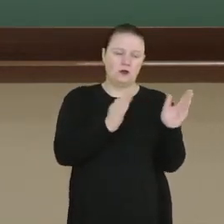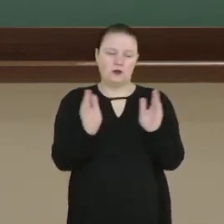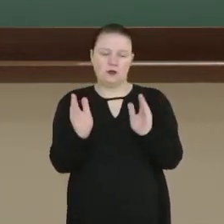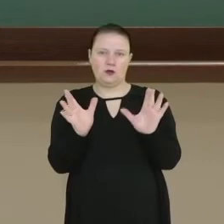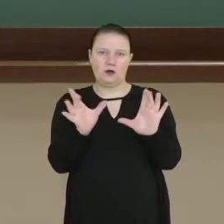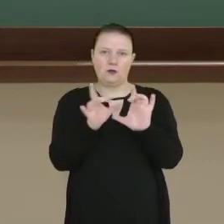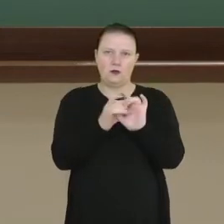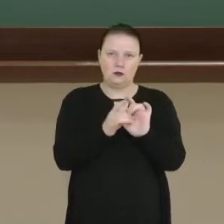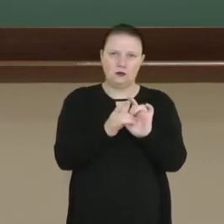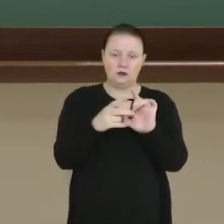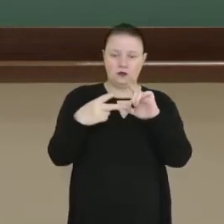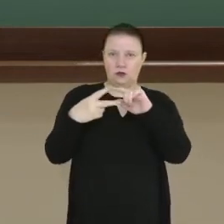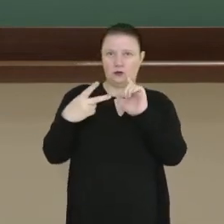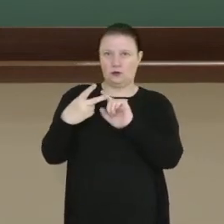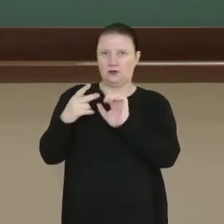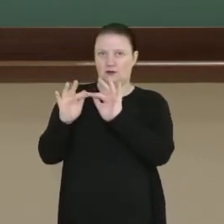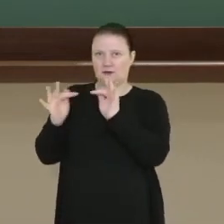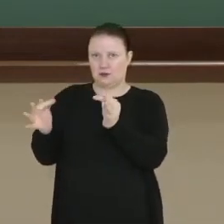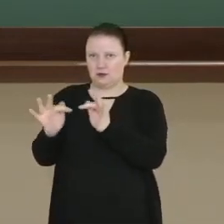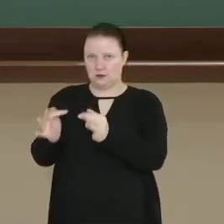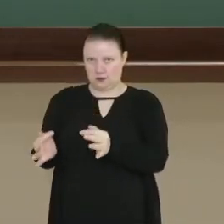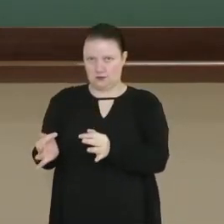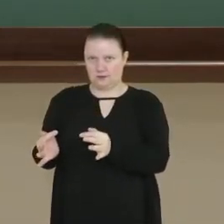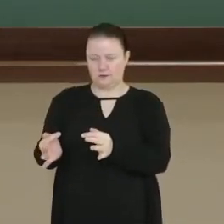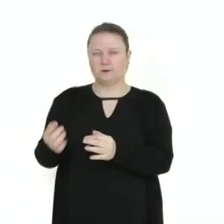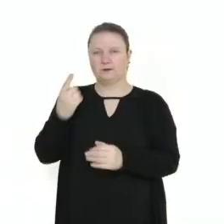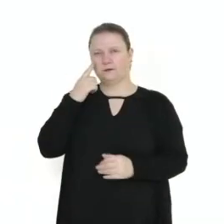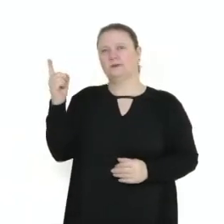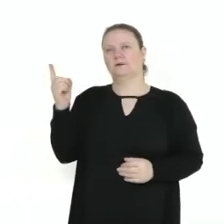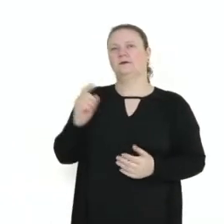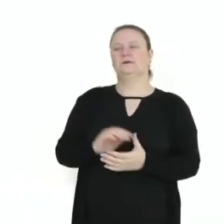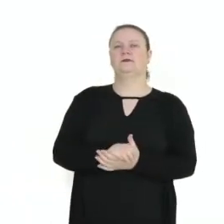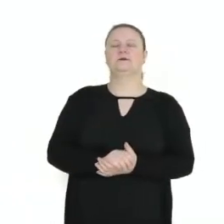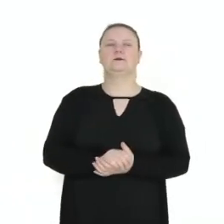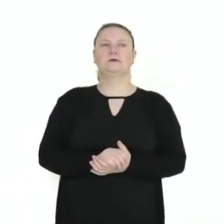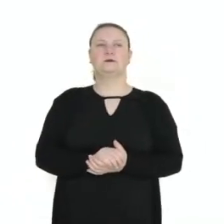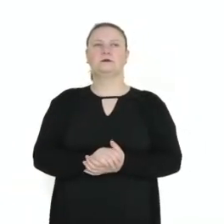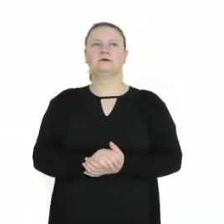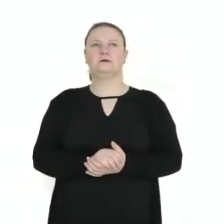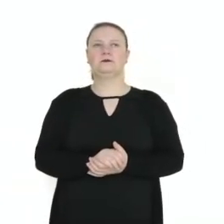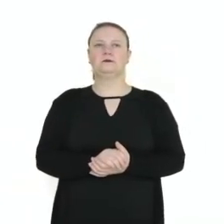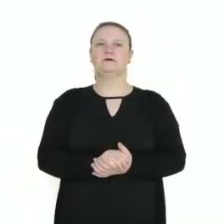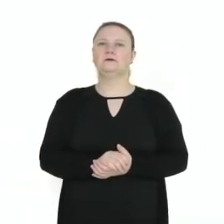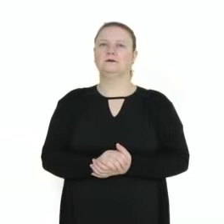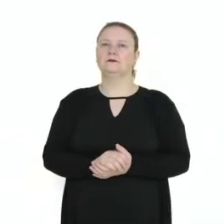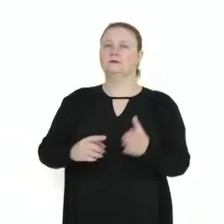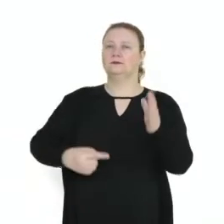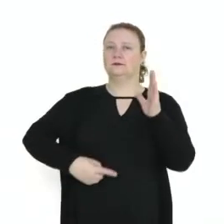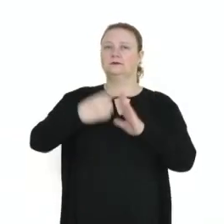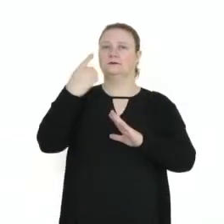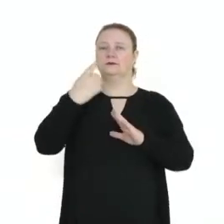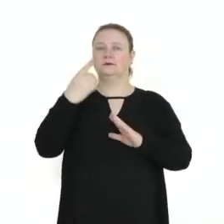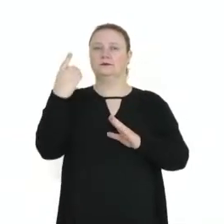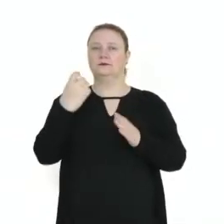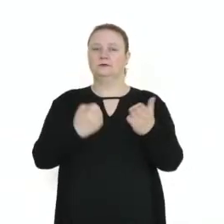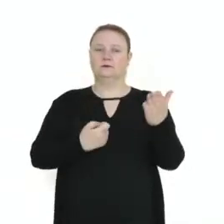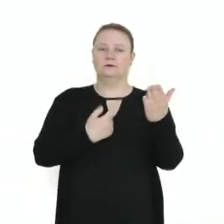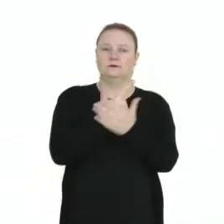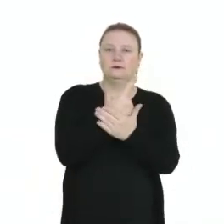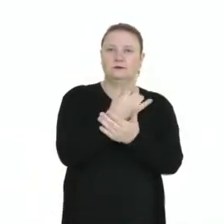períodos simples. Vamos ver então como ficou? Observe. Então, olha lá. Primeiro, eu fiz uma compra